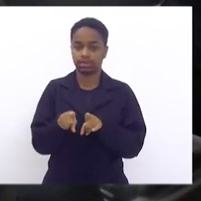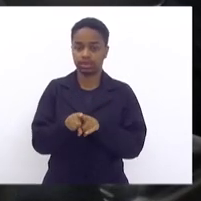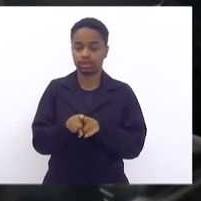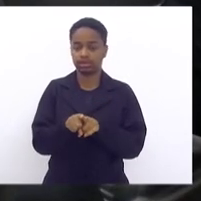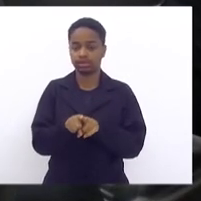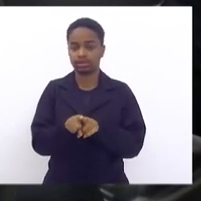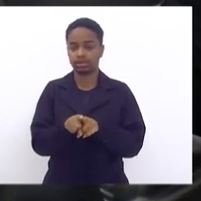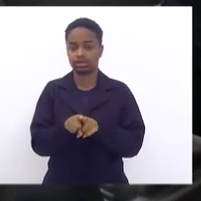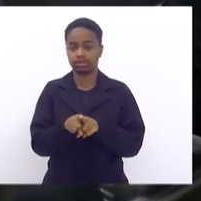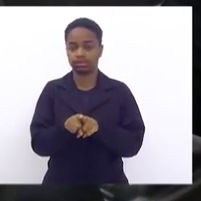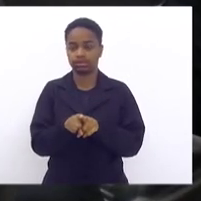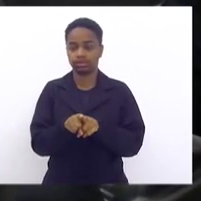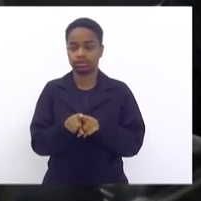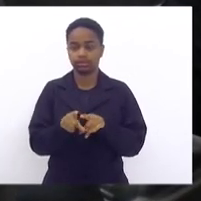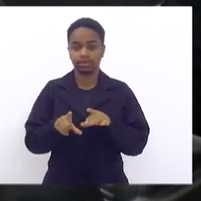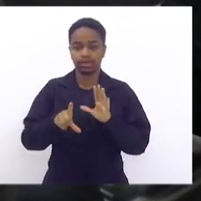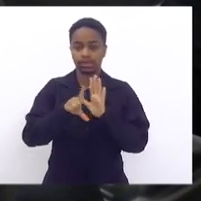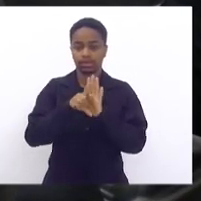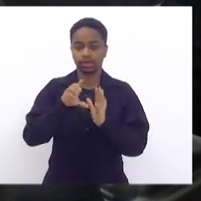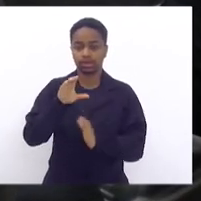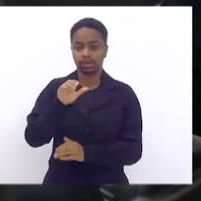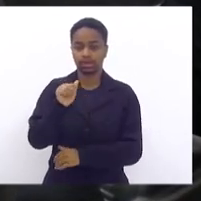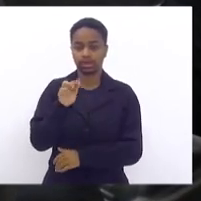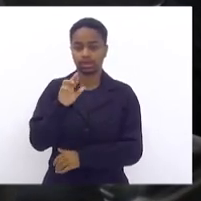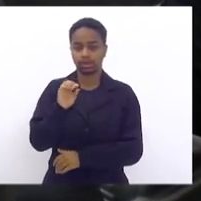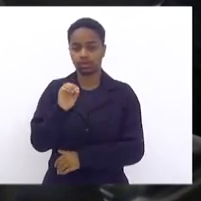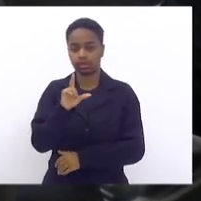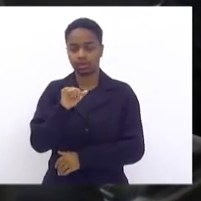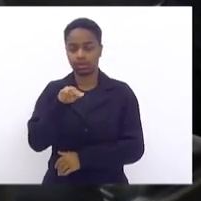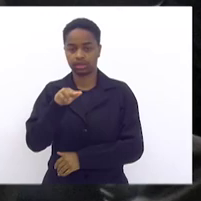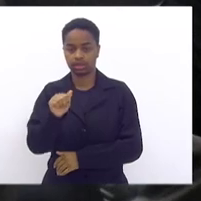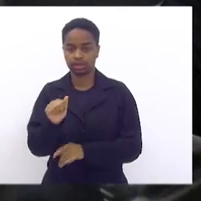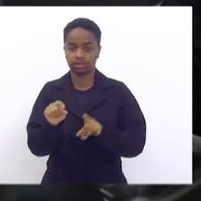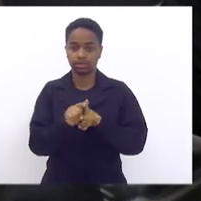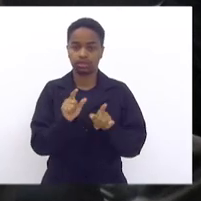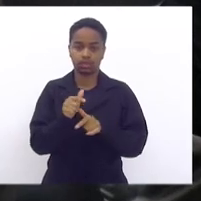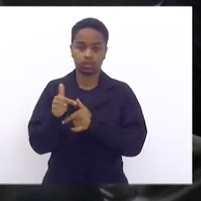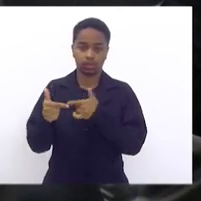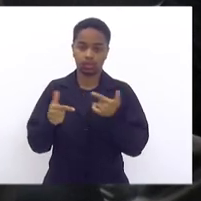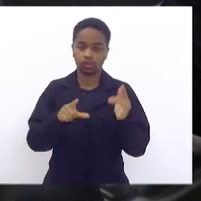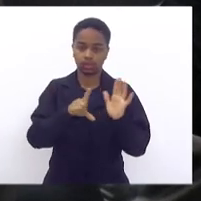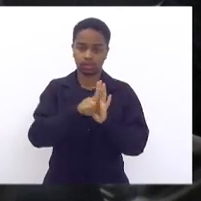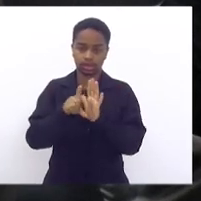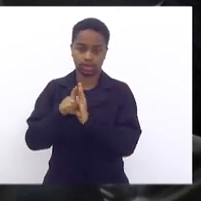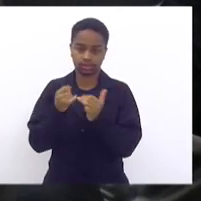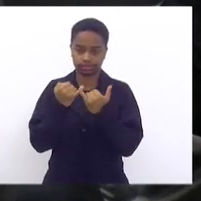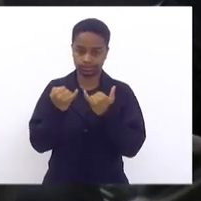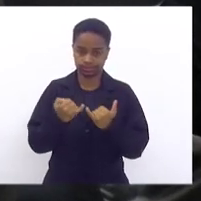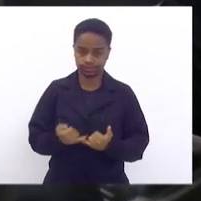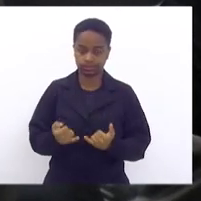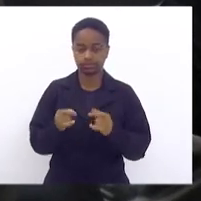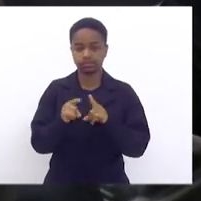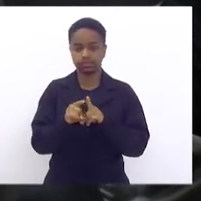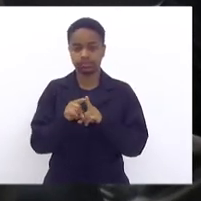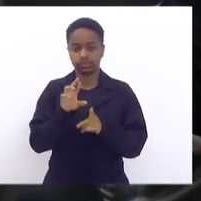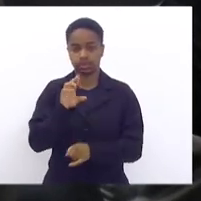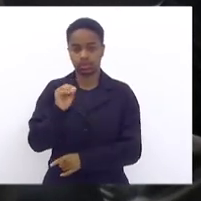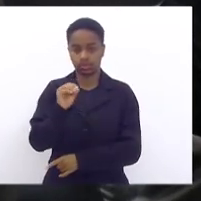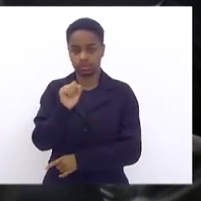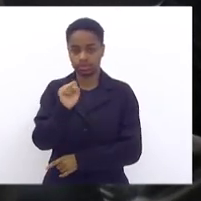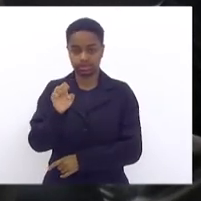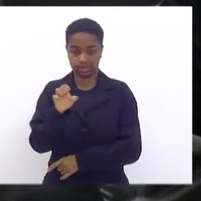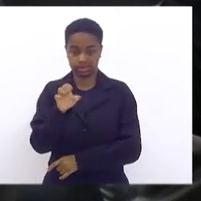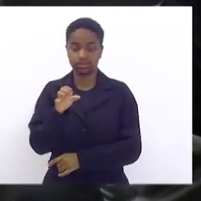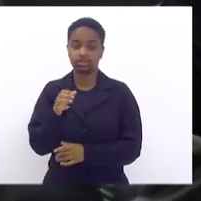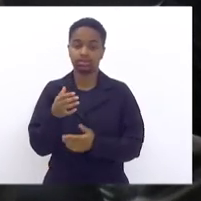própria Lei Carolina Dieckmann, né, e outras legislações, como a Rosa Leonel, que também foi um caso super